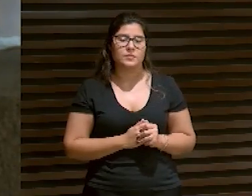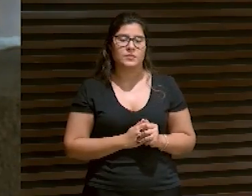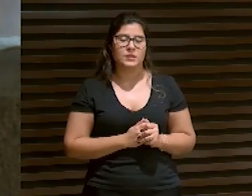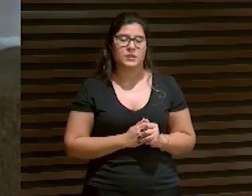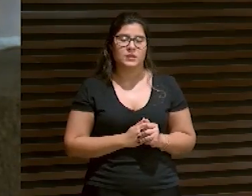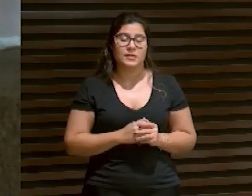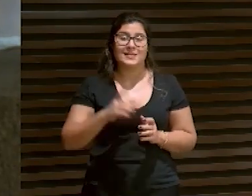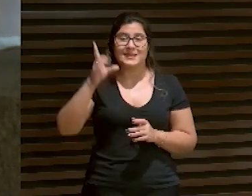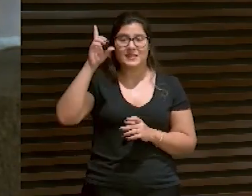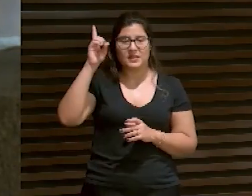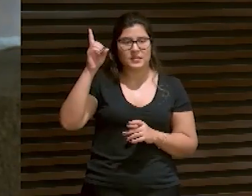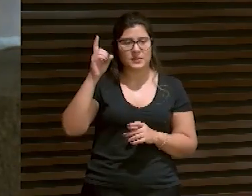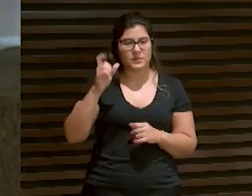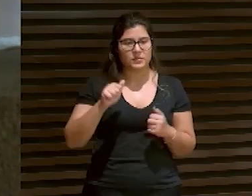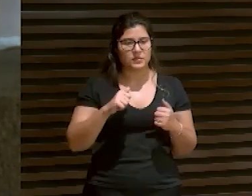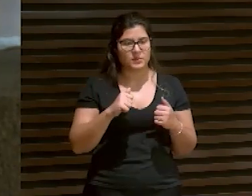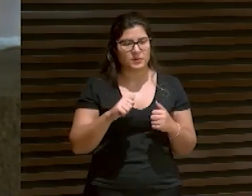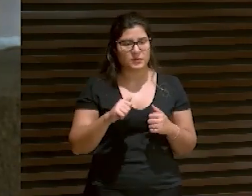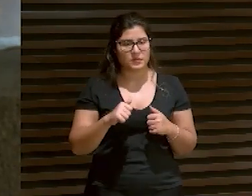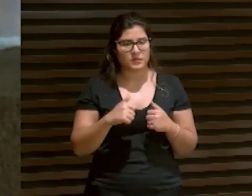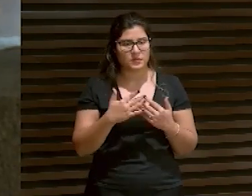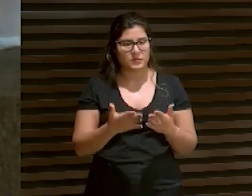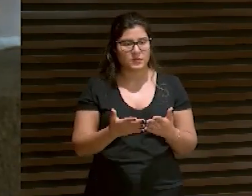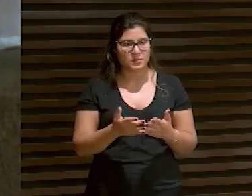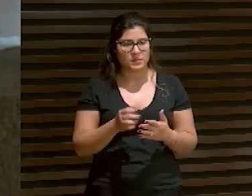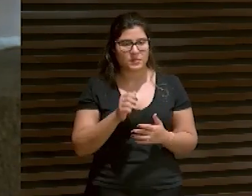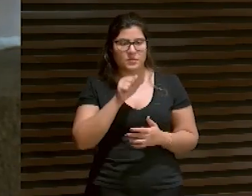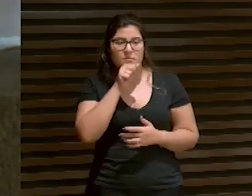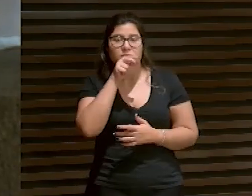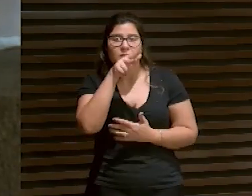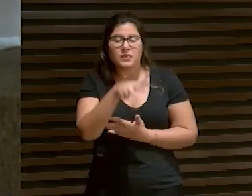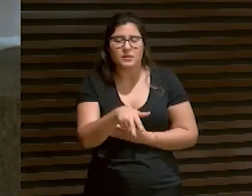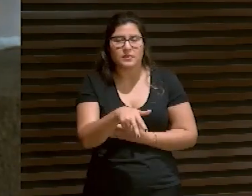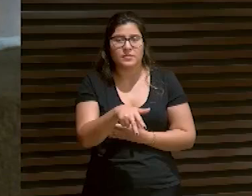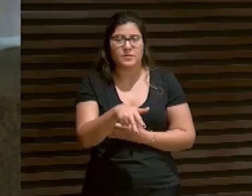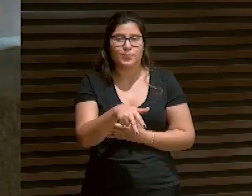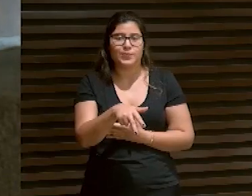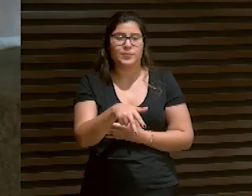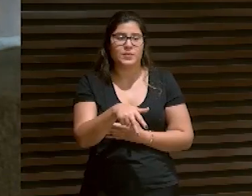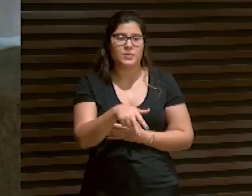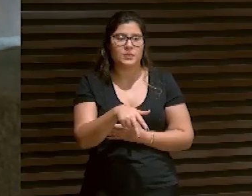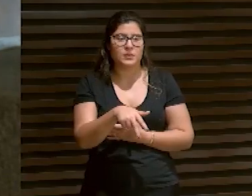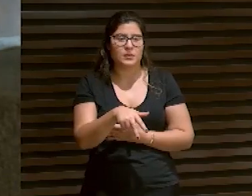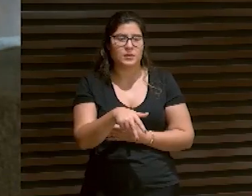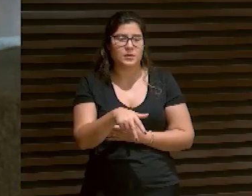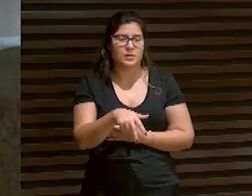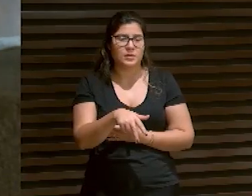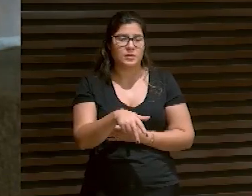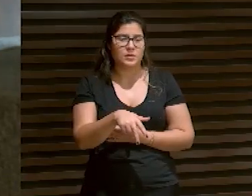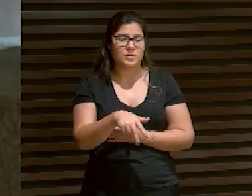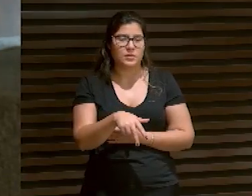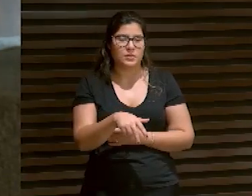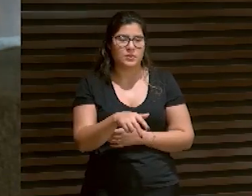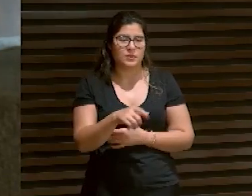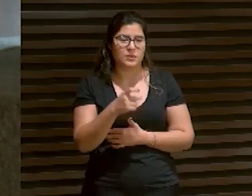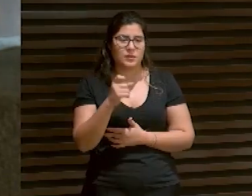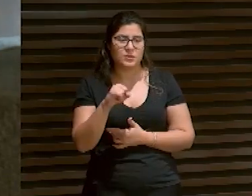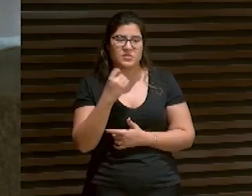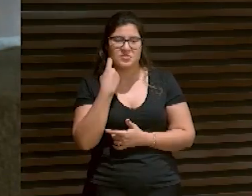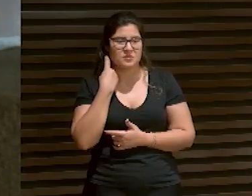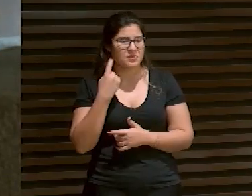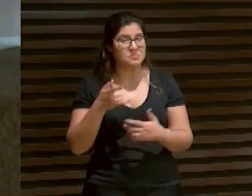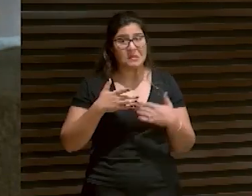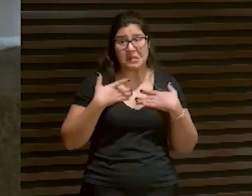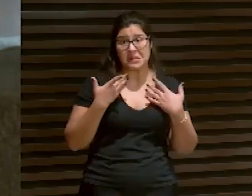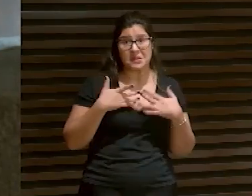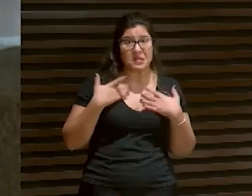uma segunda chance a Jonas, Jonas não se alegra quando ele é vomitado e Deus poupa a sua vida. No